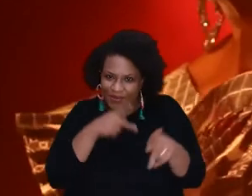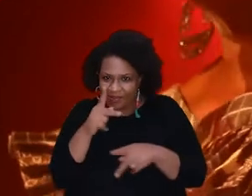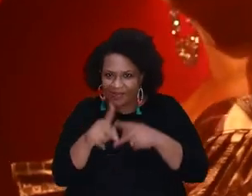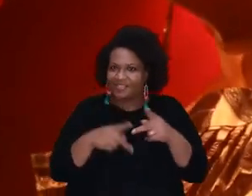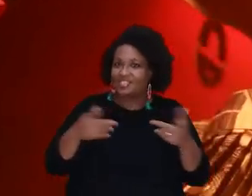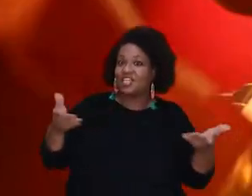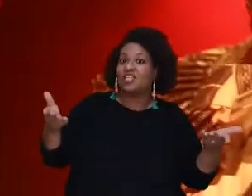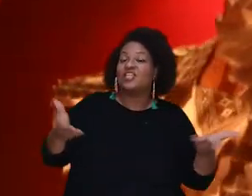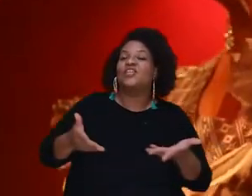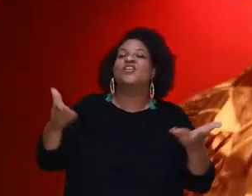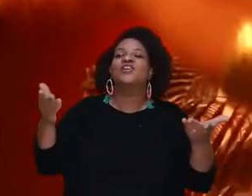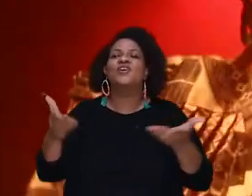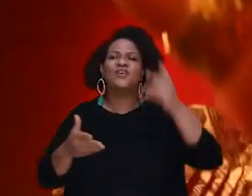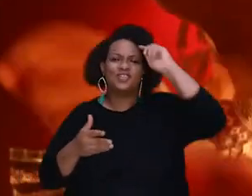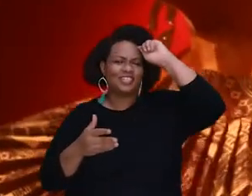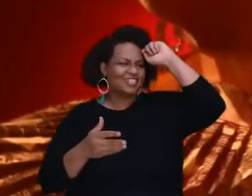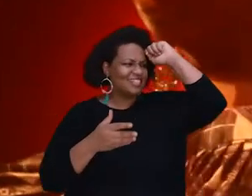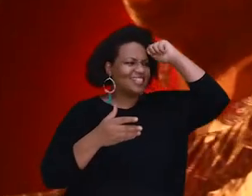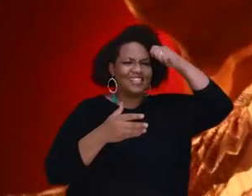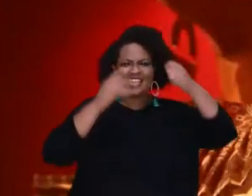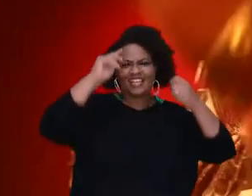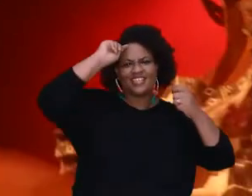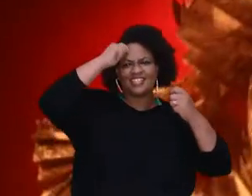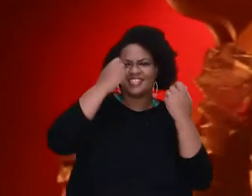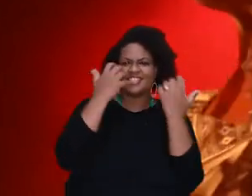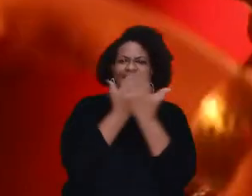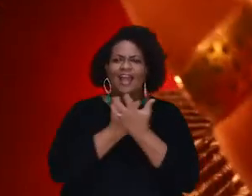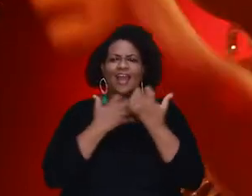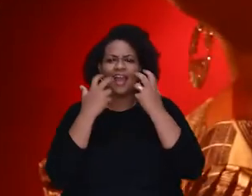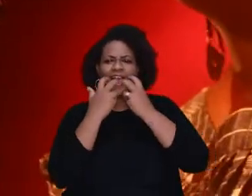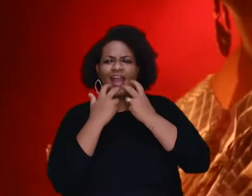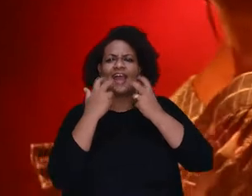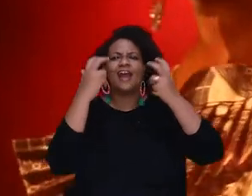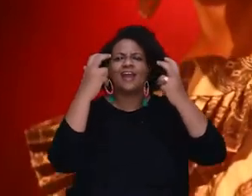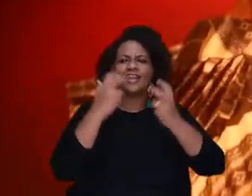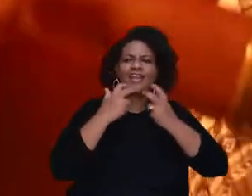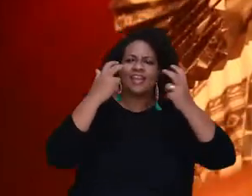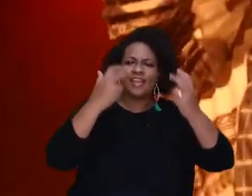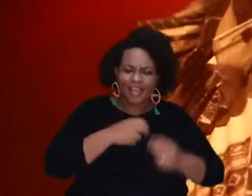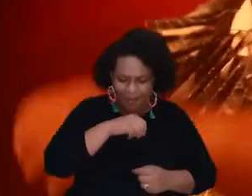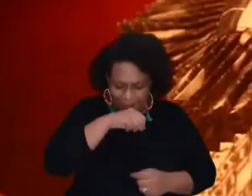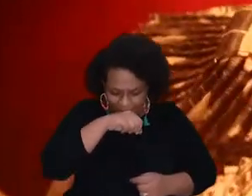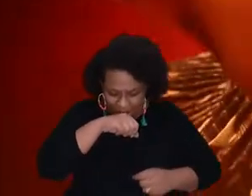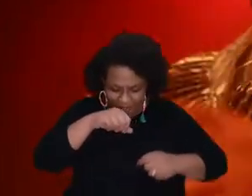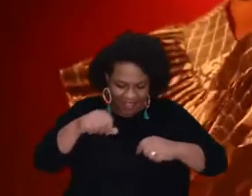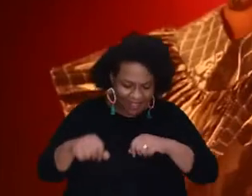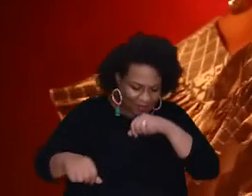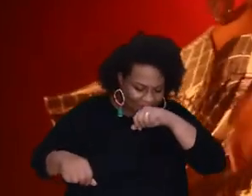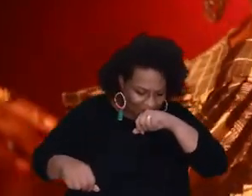grande nação. E hoje os negros clamam